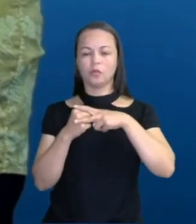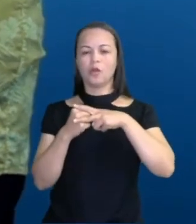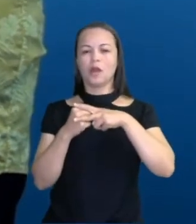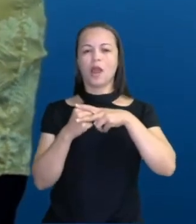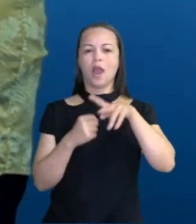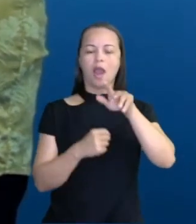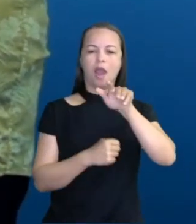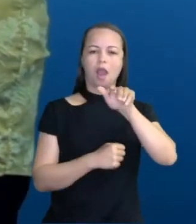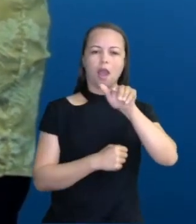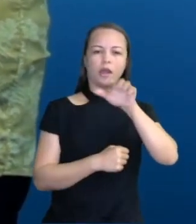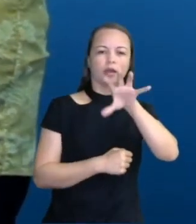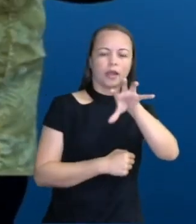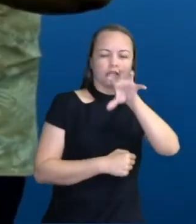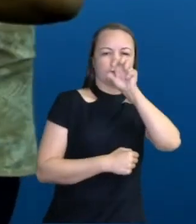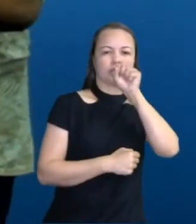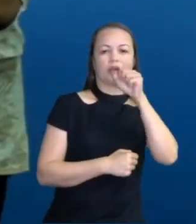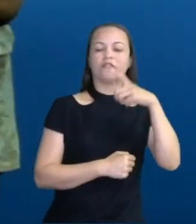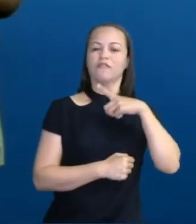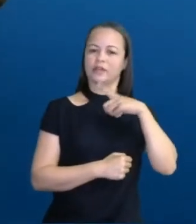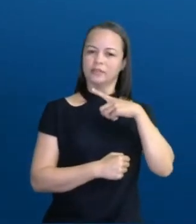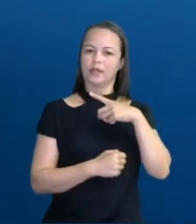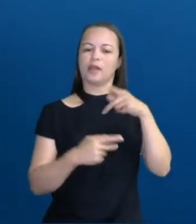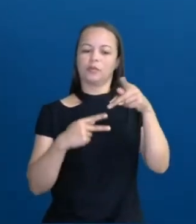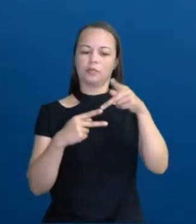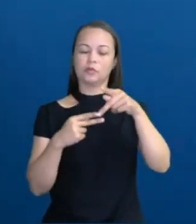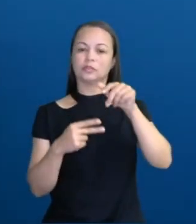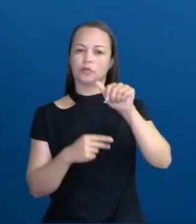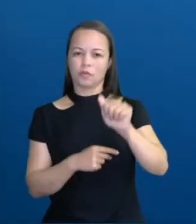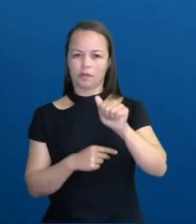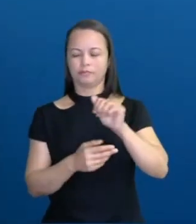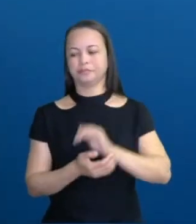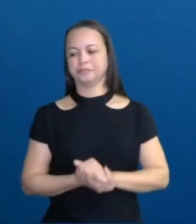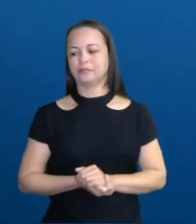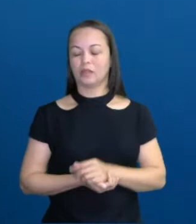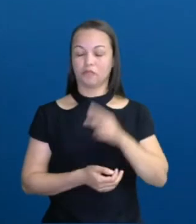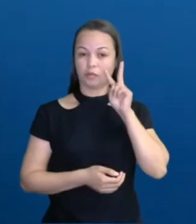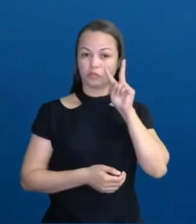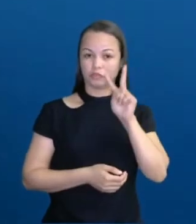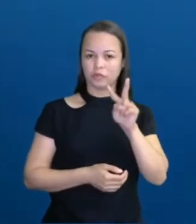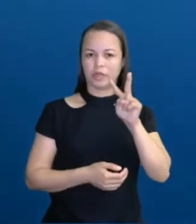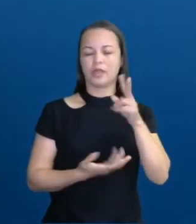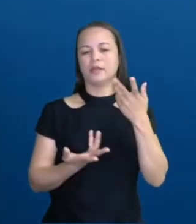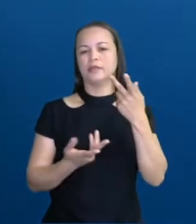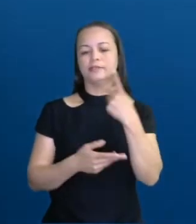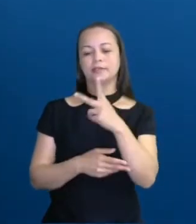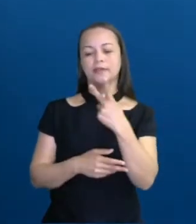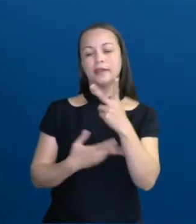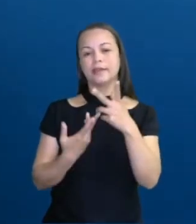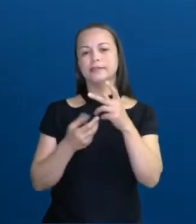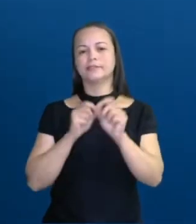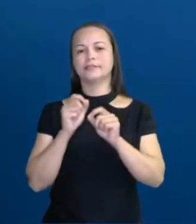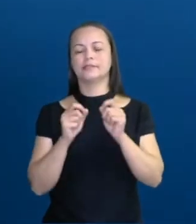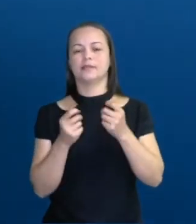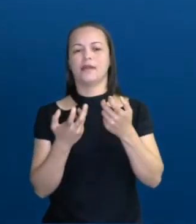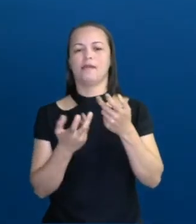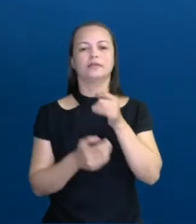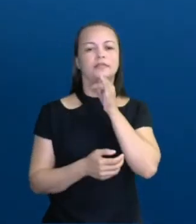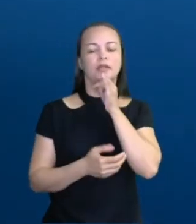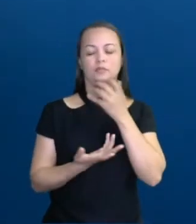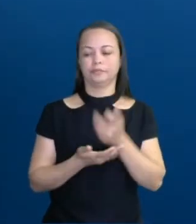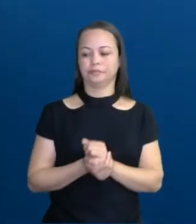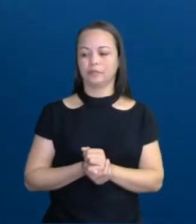vai vai aparecer a preposição a vamos ver aqui nesses exemplos Hoje os